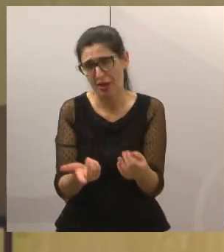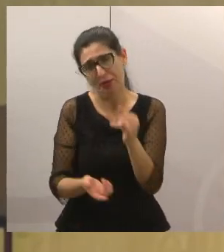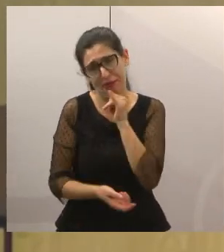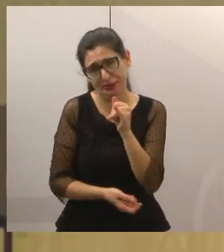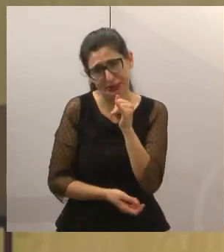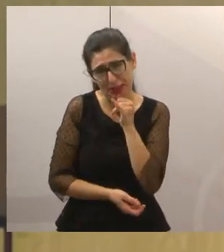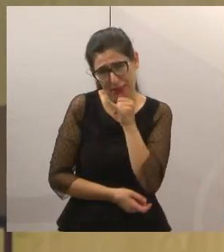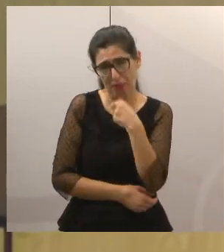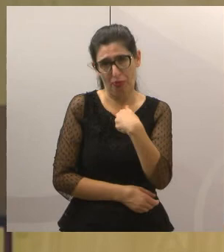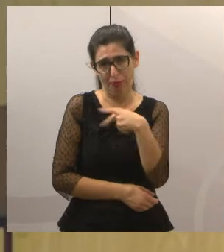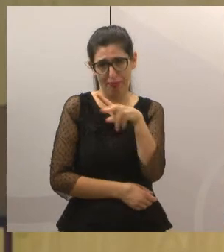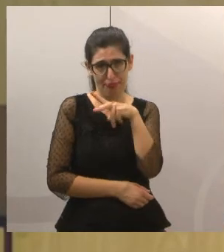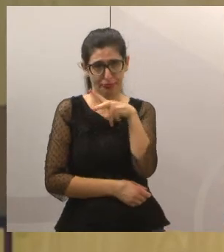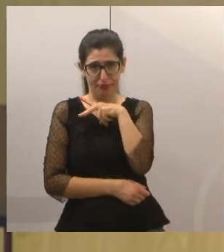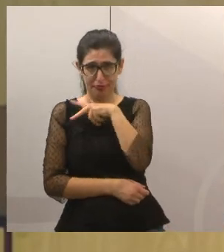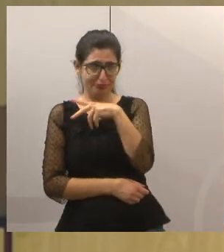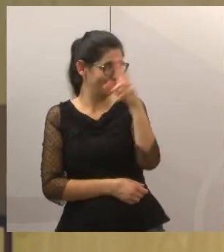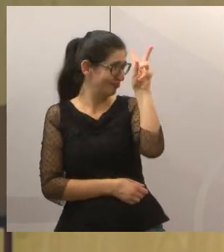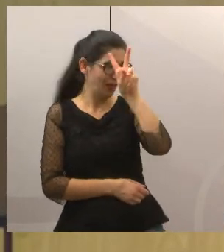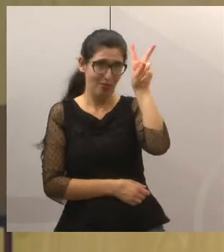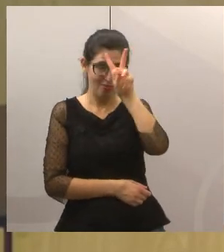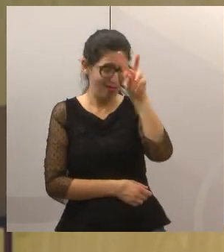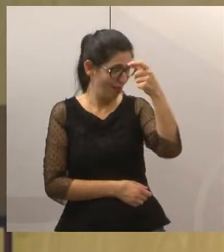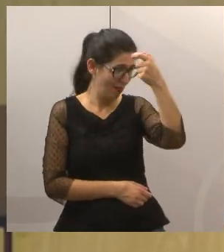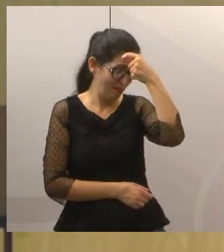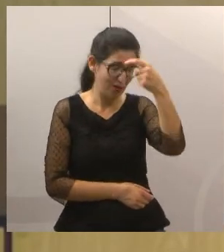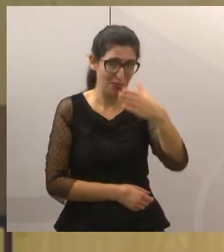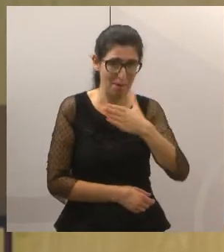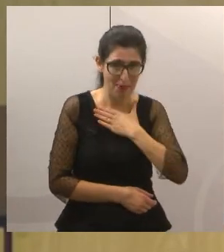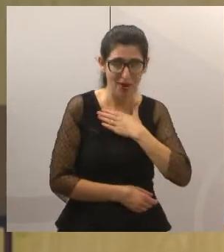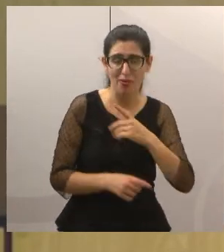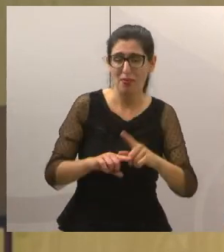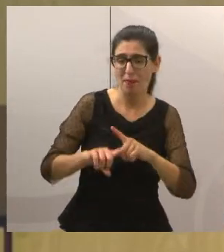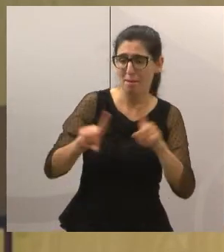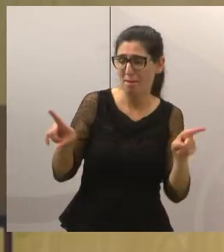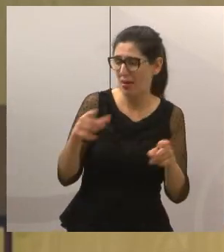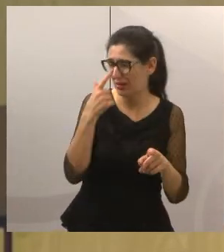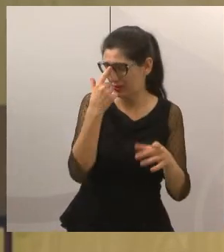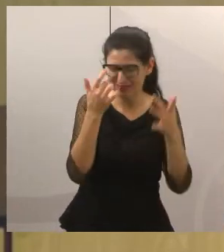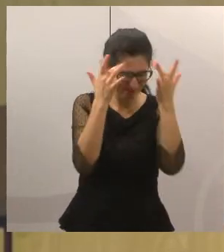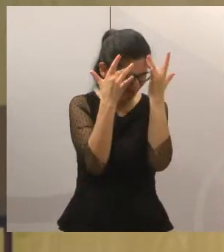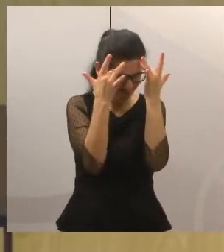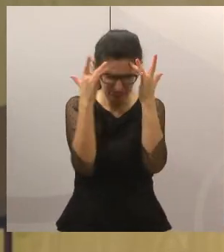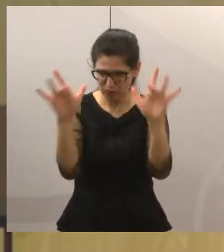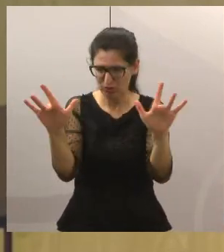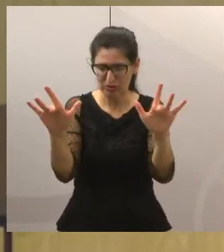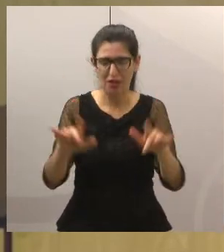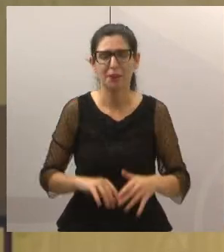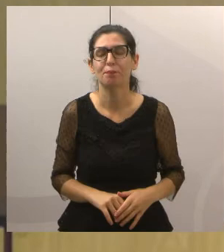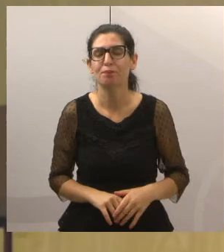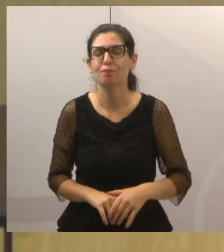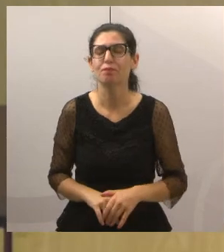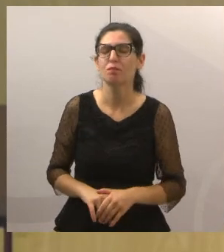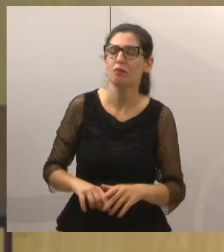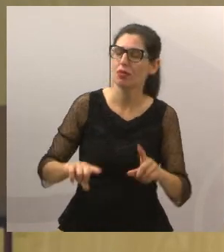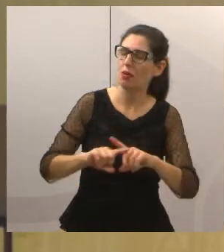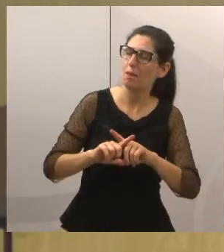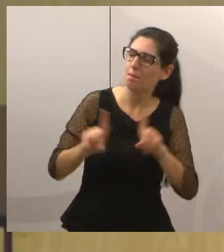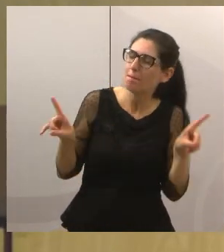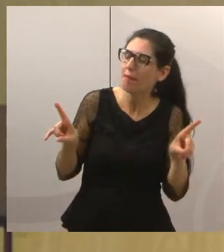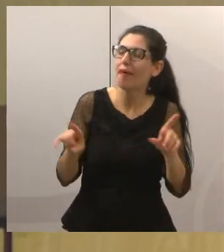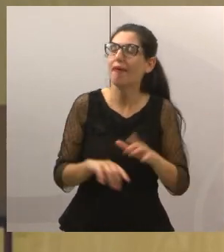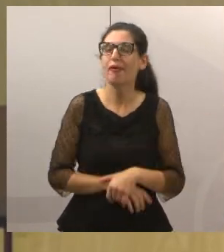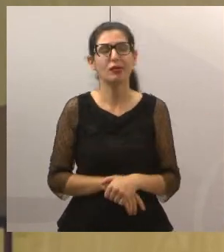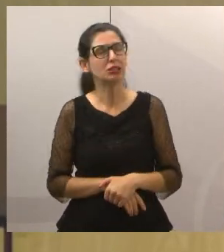particularmente, não me lembro assim de cabeça, mas deve ter acontecido alguma, mas eu não tenho esse conhecimento. Então, se fosse, talvez como sugestão,